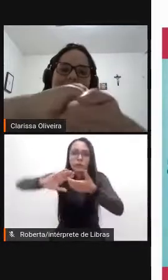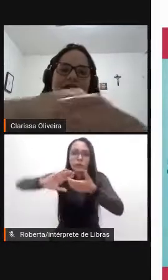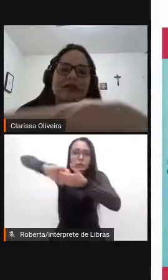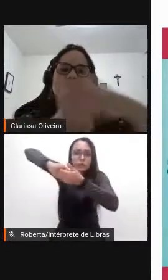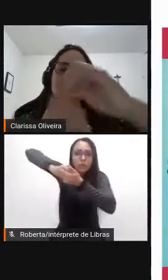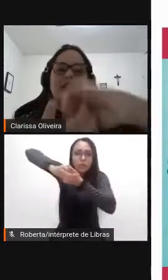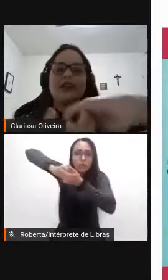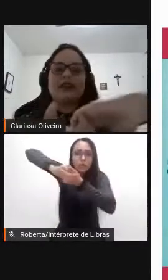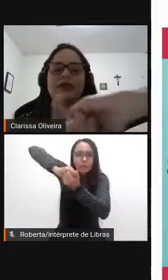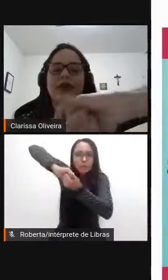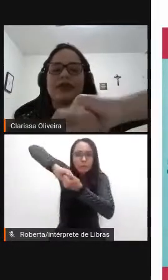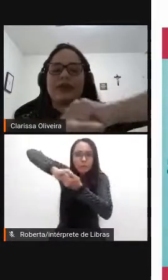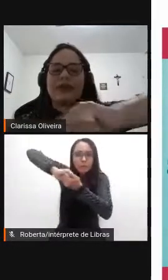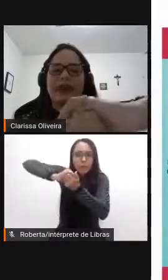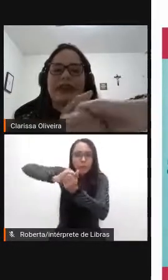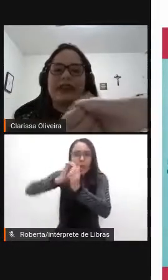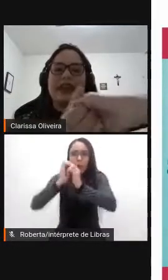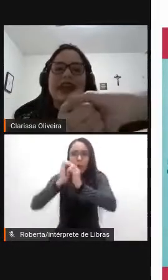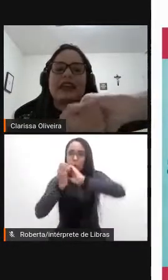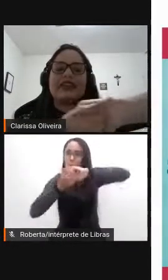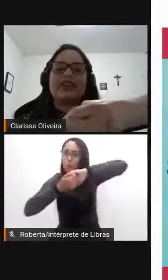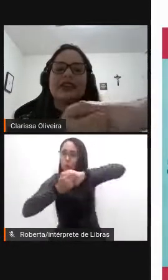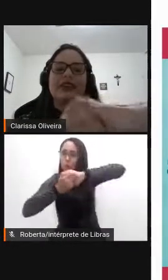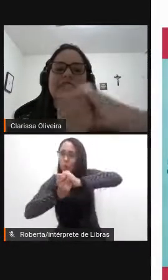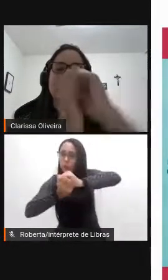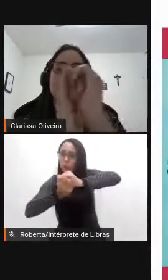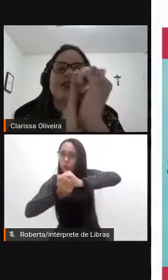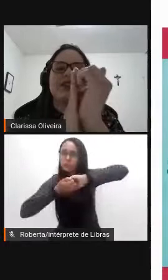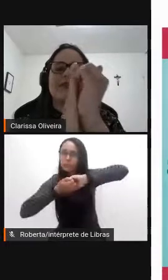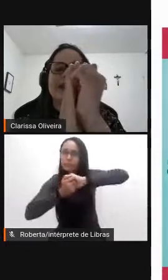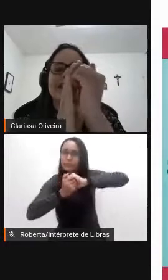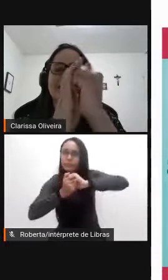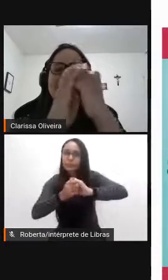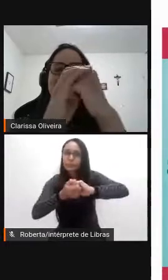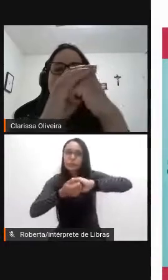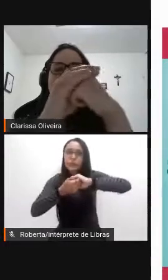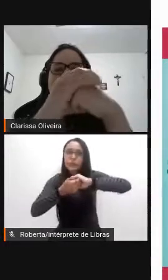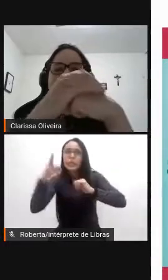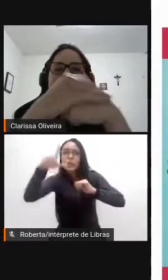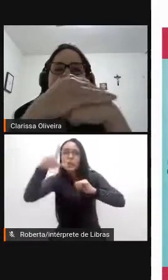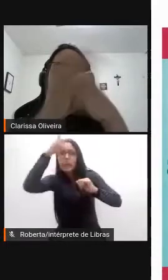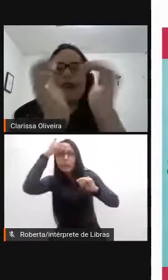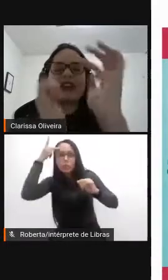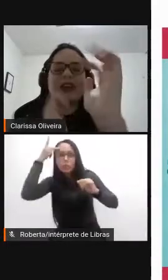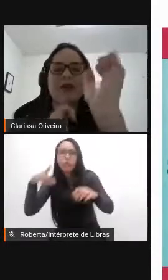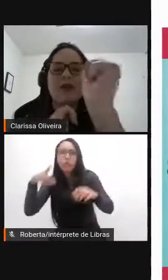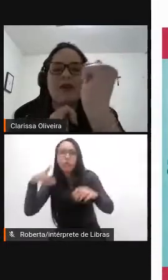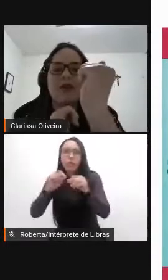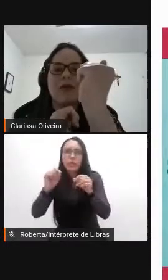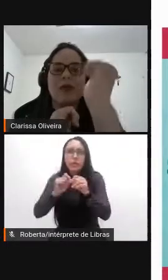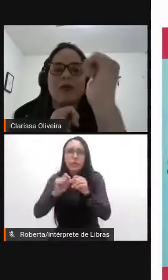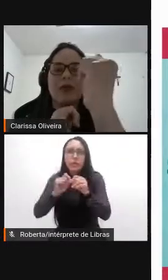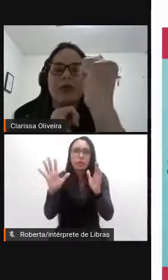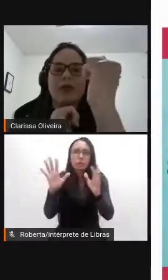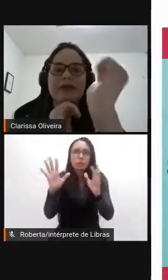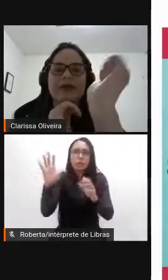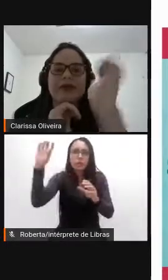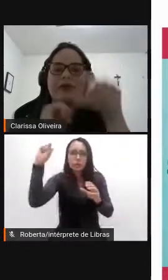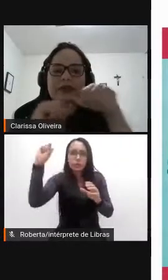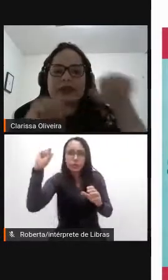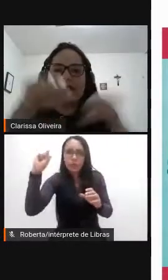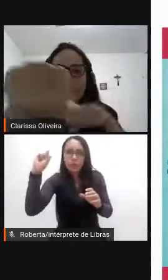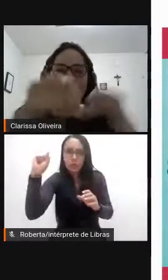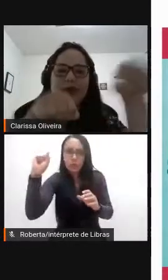lado e do outro também. Existem outras pessoas que fazem assim, ó. Fecha a mão como um